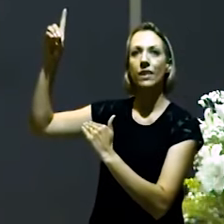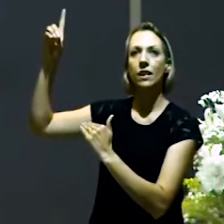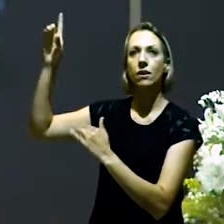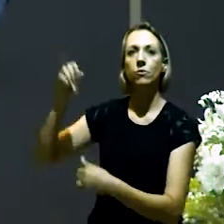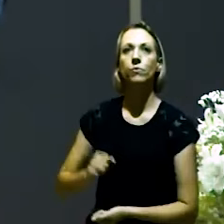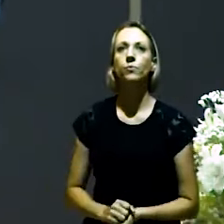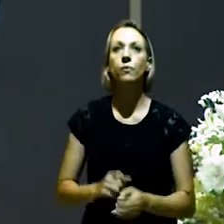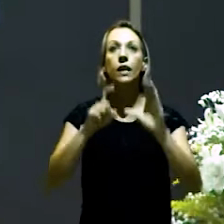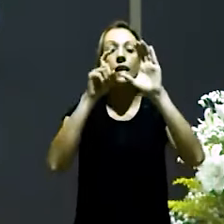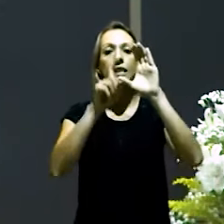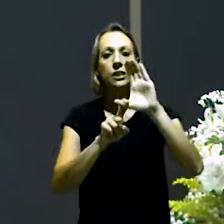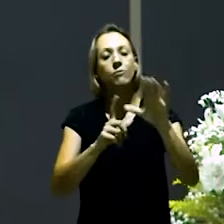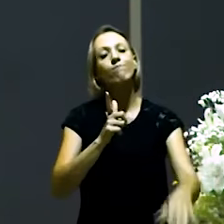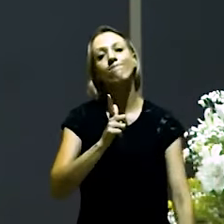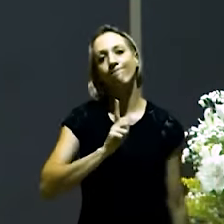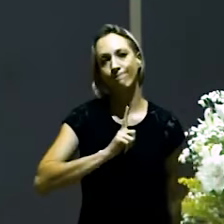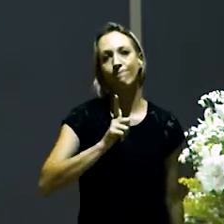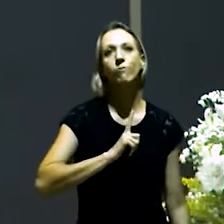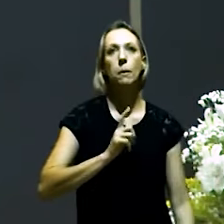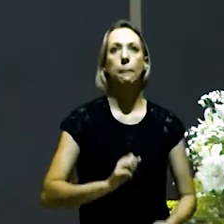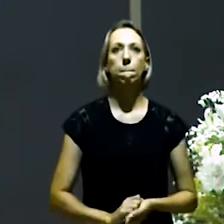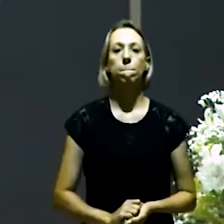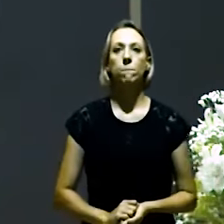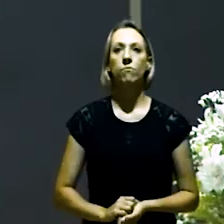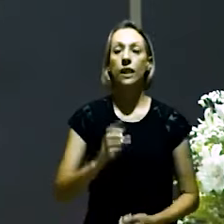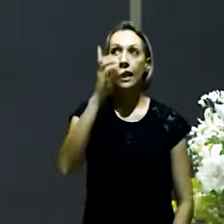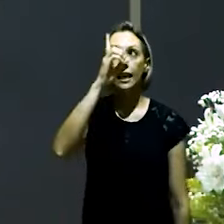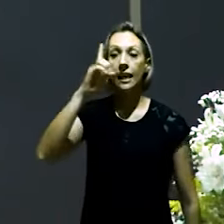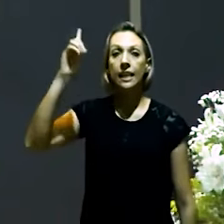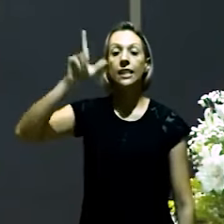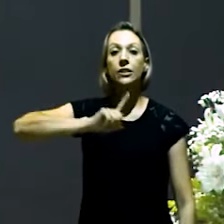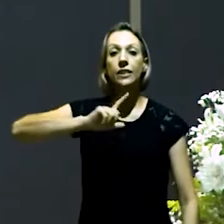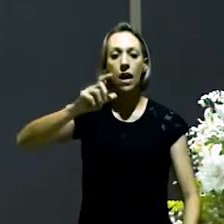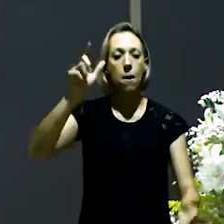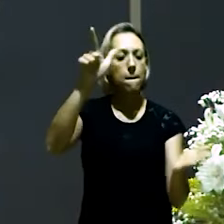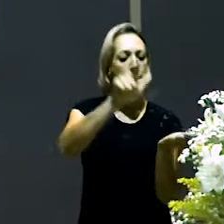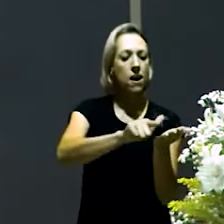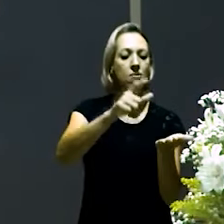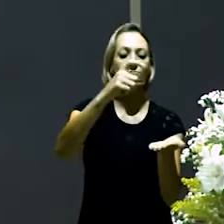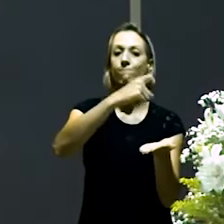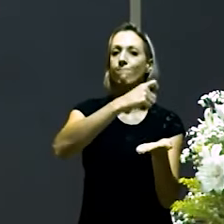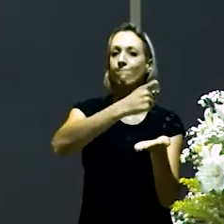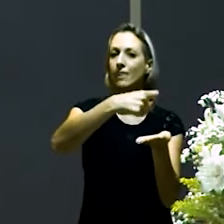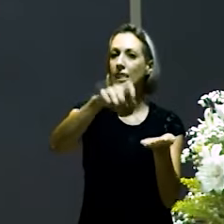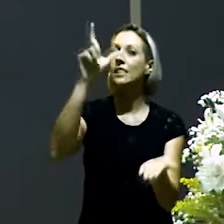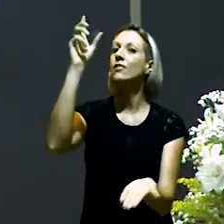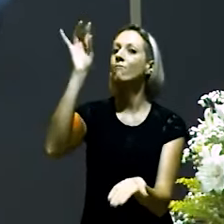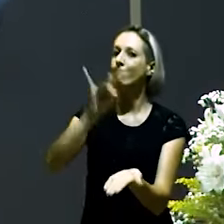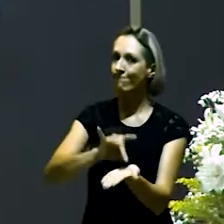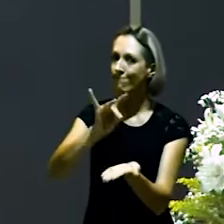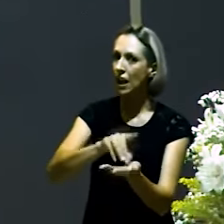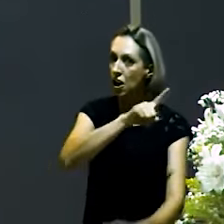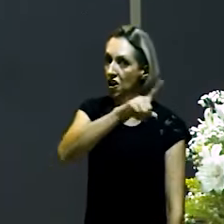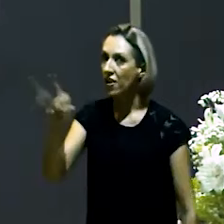contra nós. Deus tinha na mão um documento real dizendo: você me deve. E o pior de